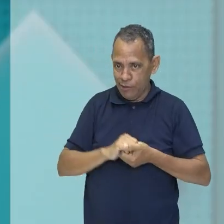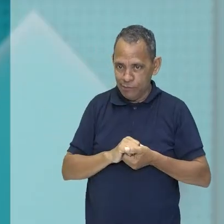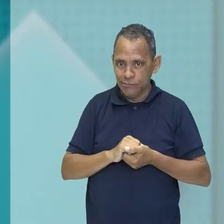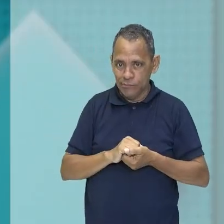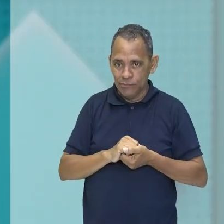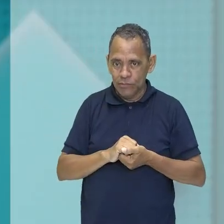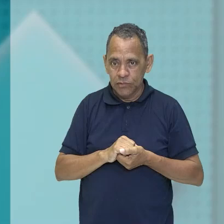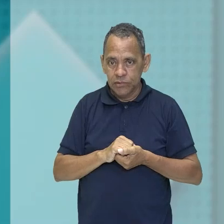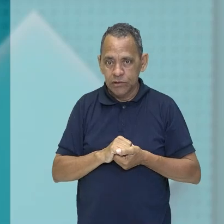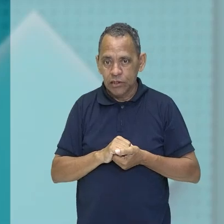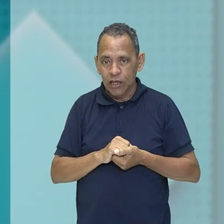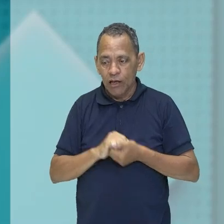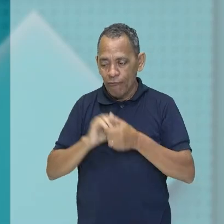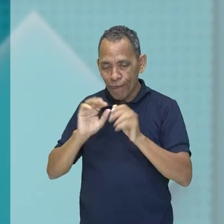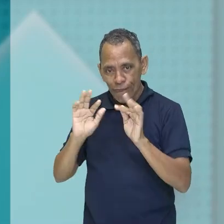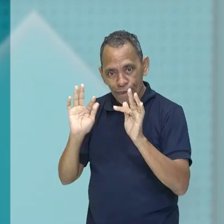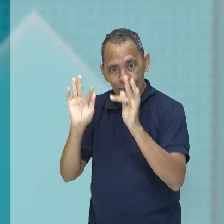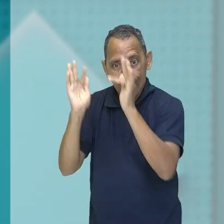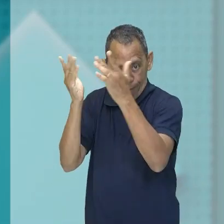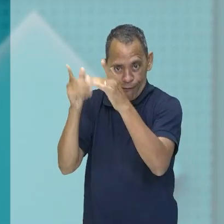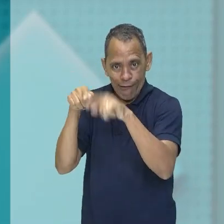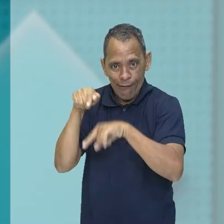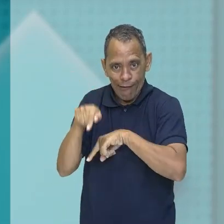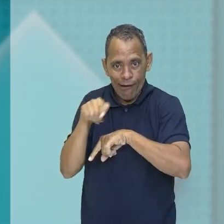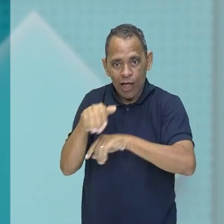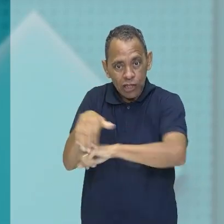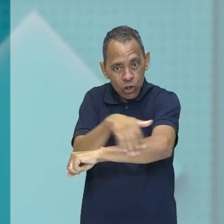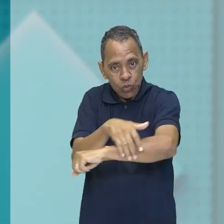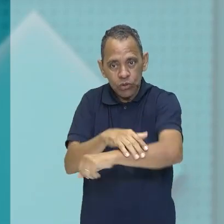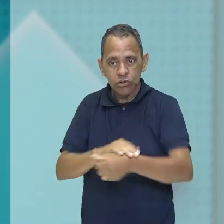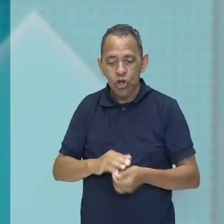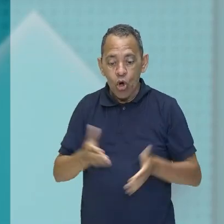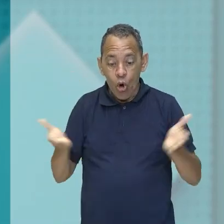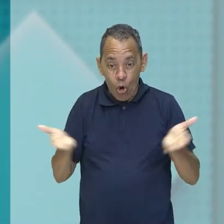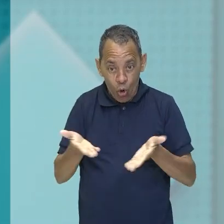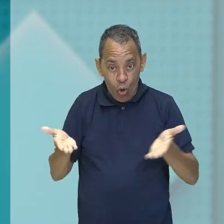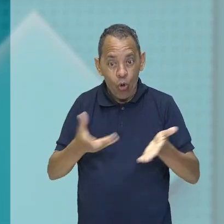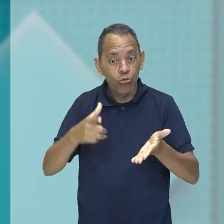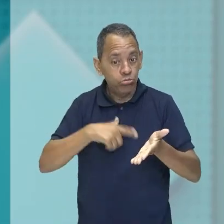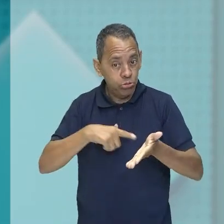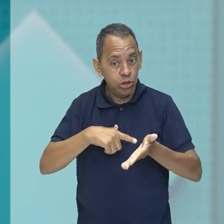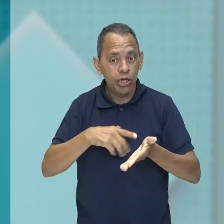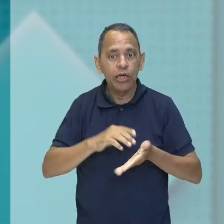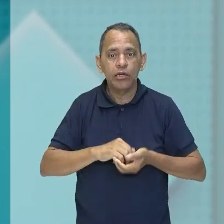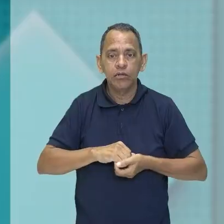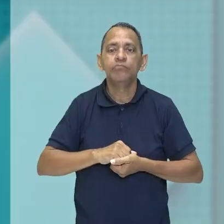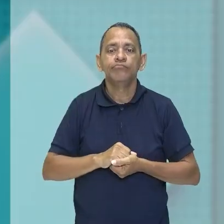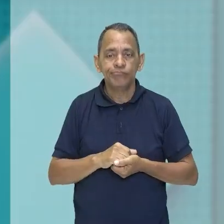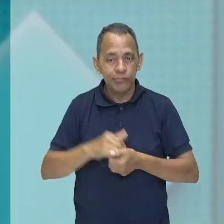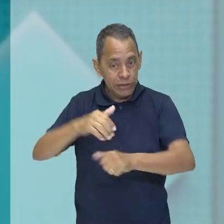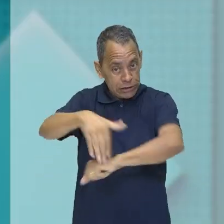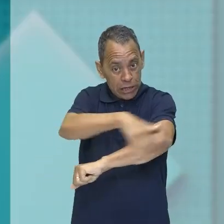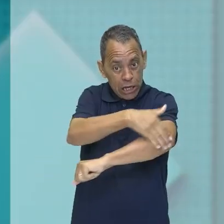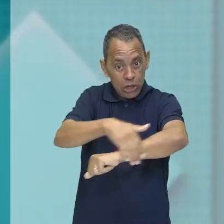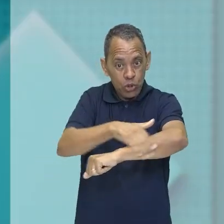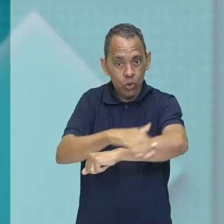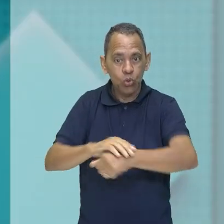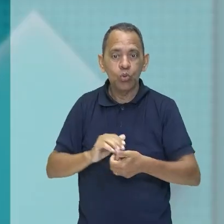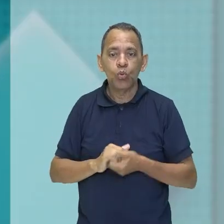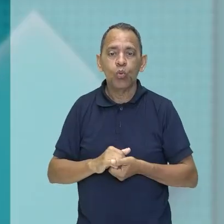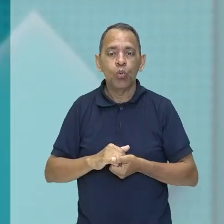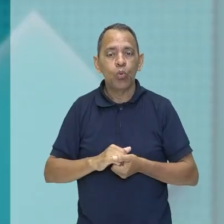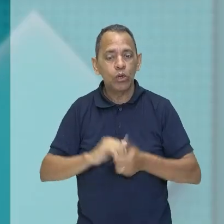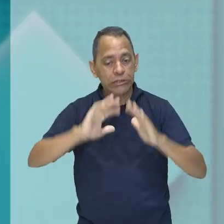evento nas ruas. E hoje em dia temos esses desfiles, né, que foi evoluindo. Surgiram as escolas